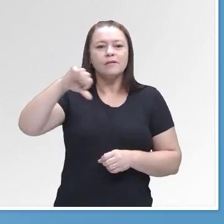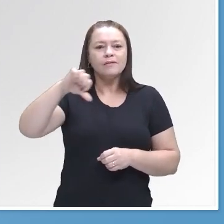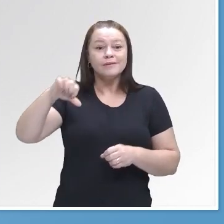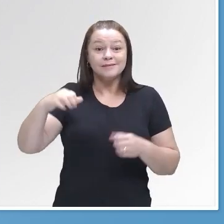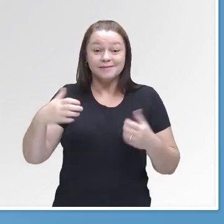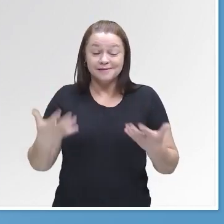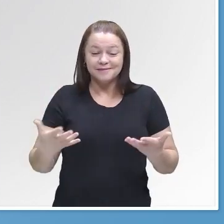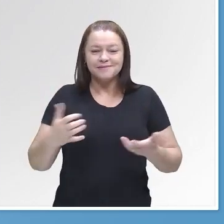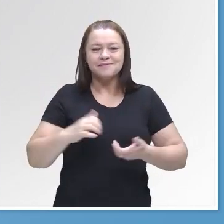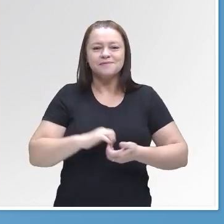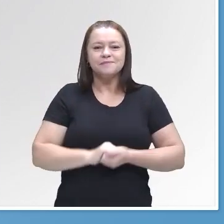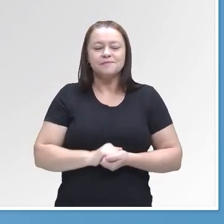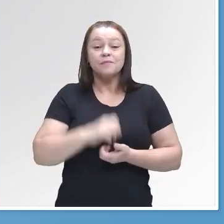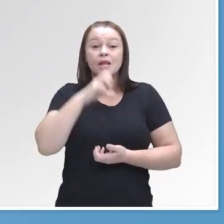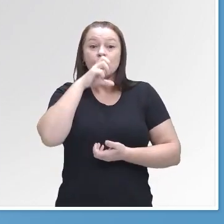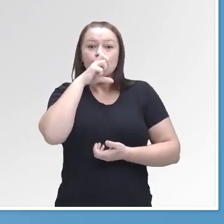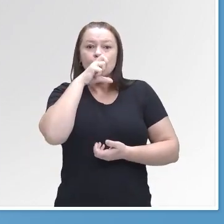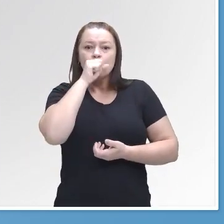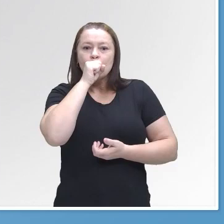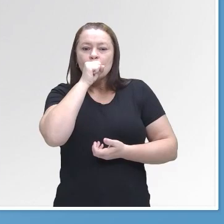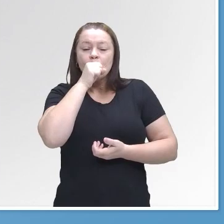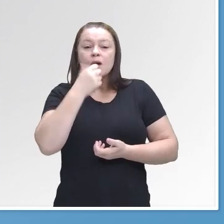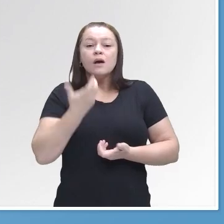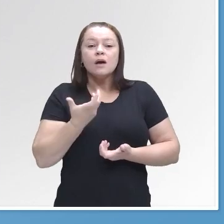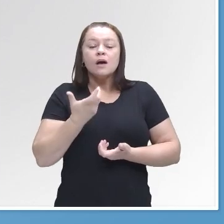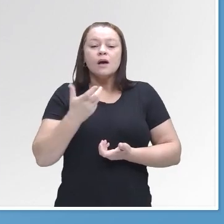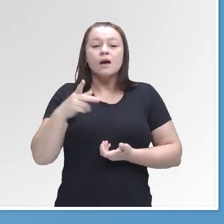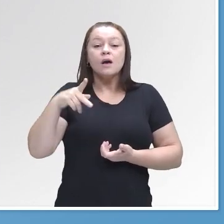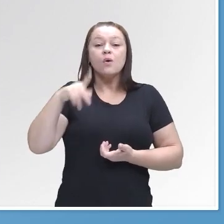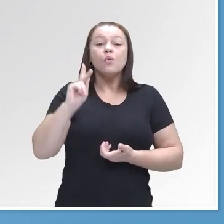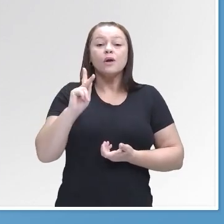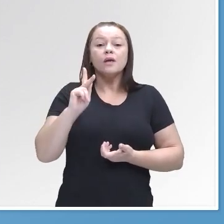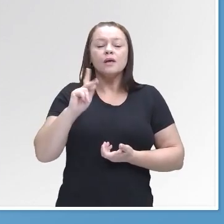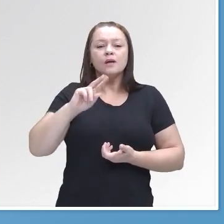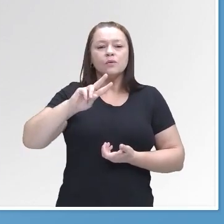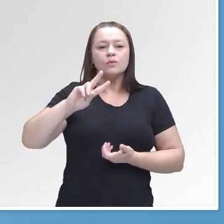R$1,99. Laranja, o quilo,